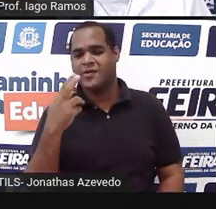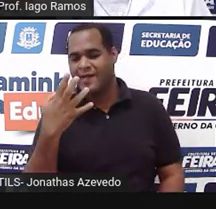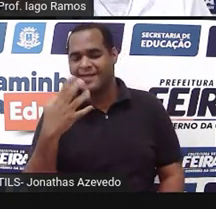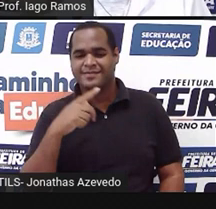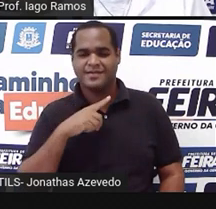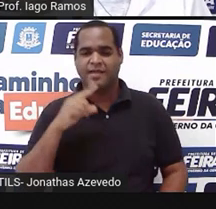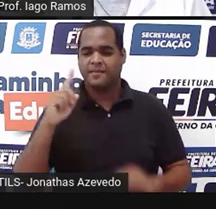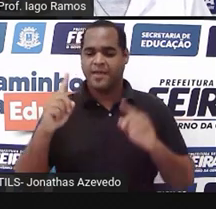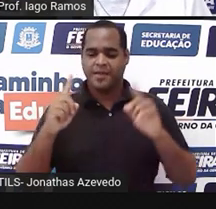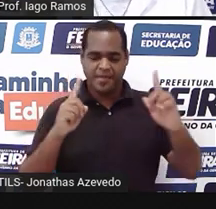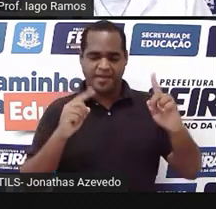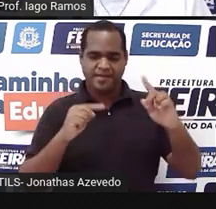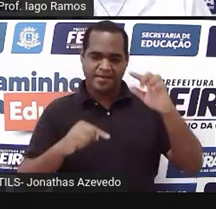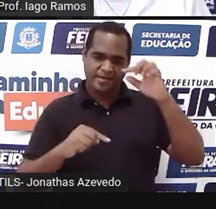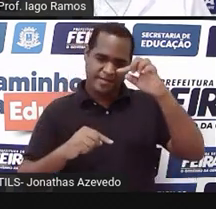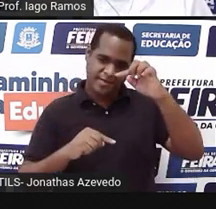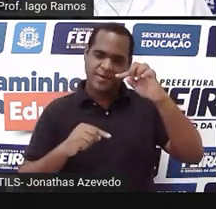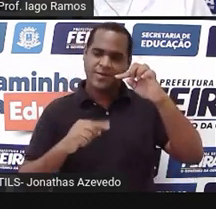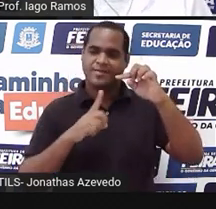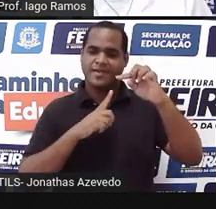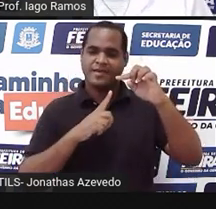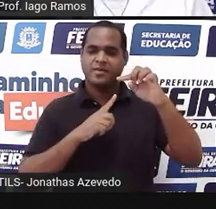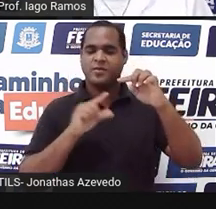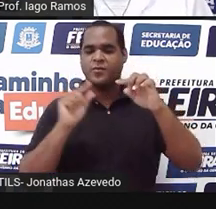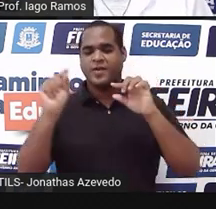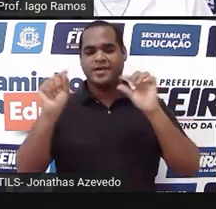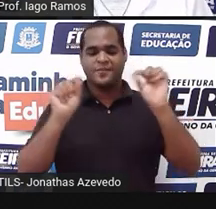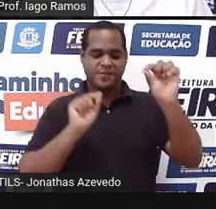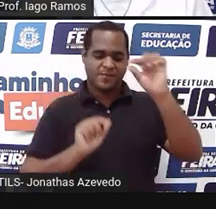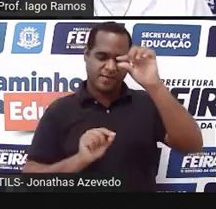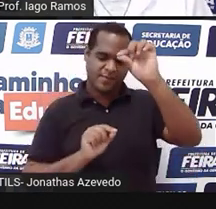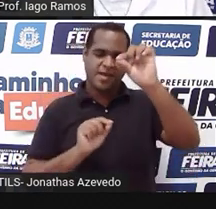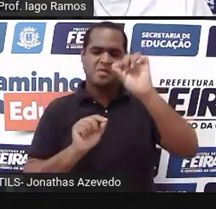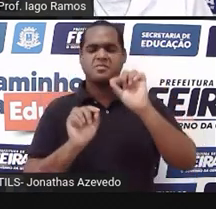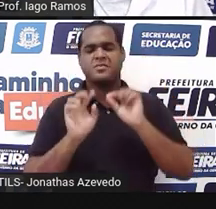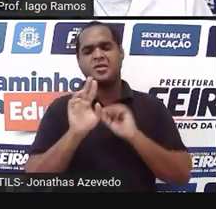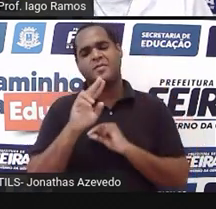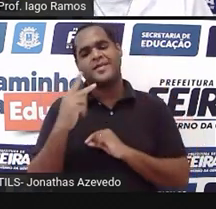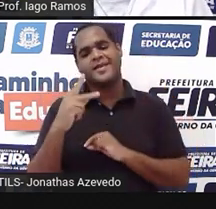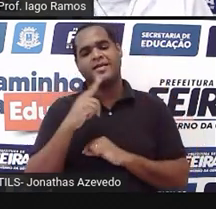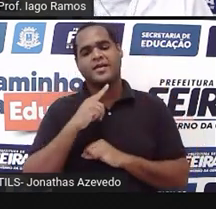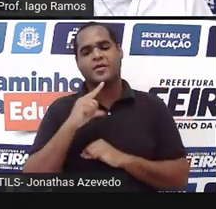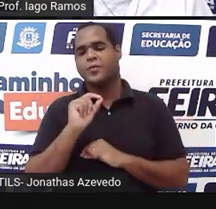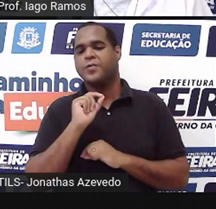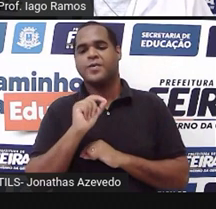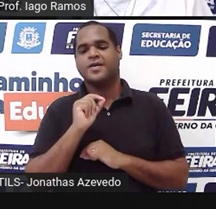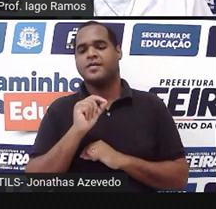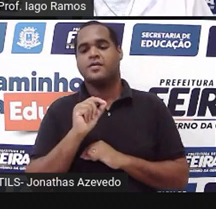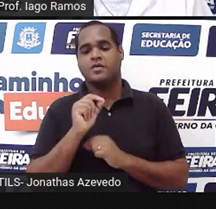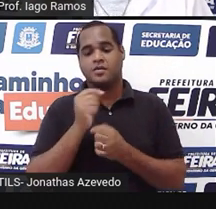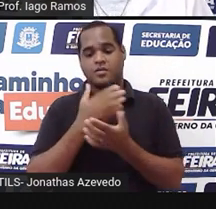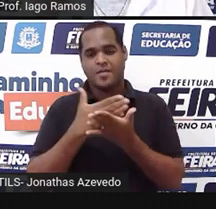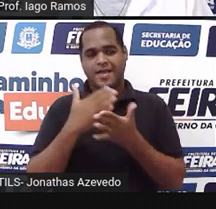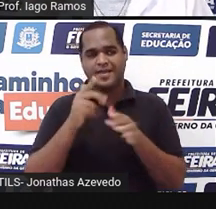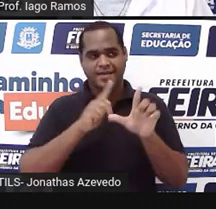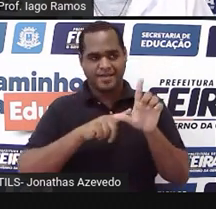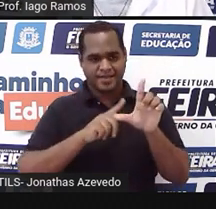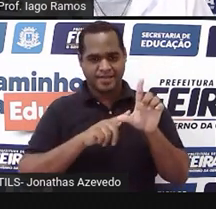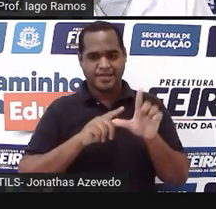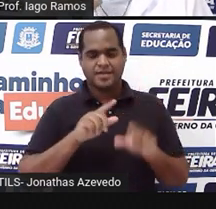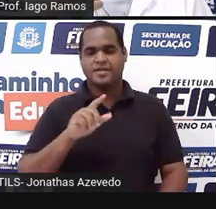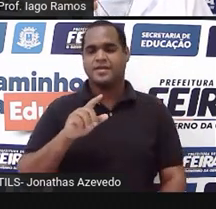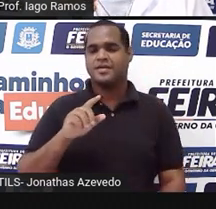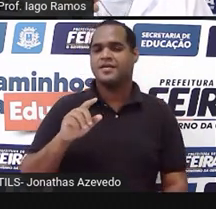a gente olha na figura ali ó e ver quatro lados mas como é o nome começa com a letrinha